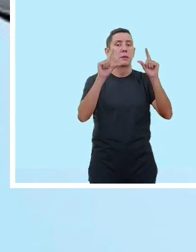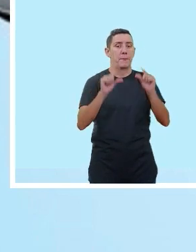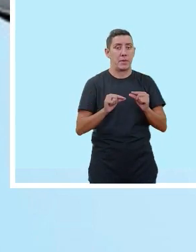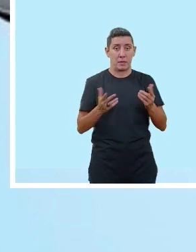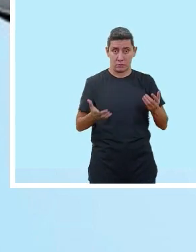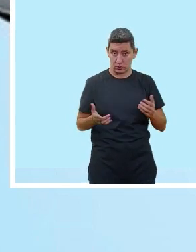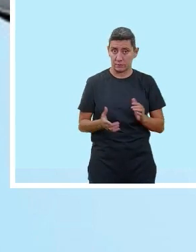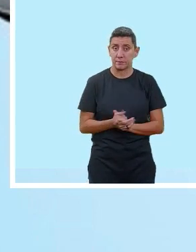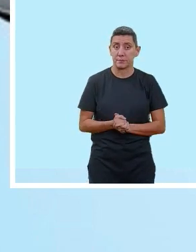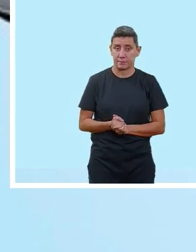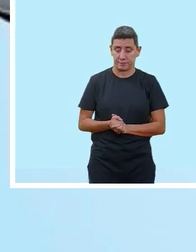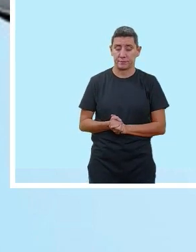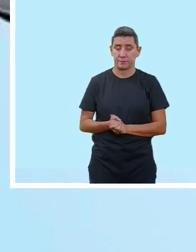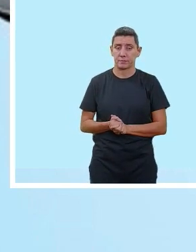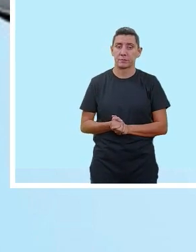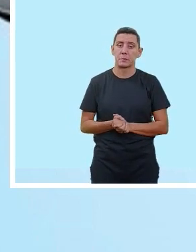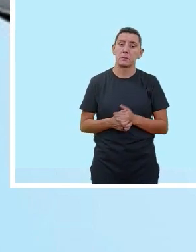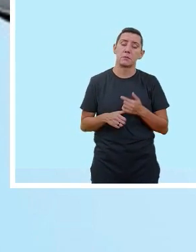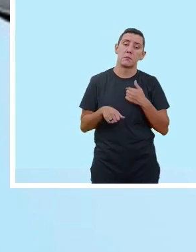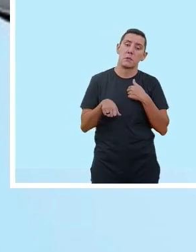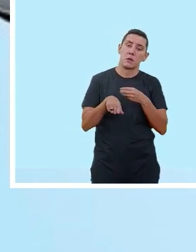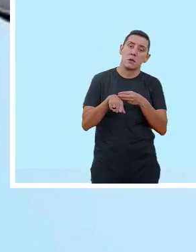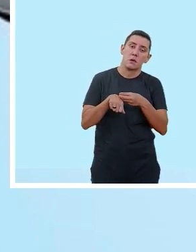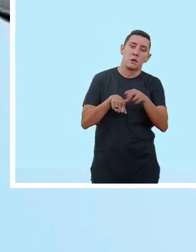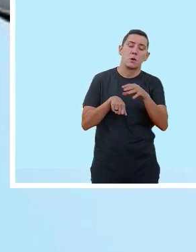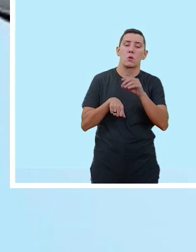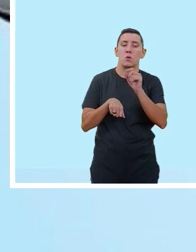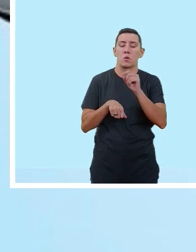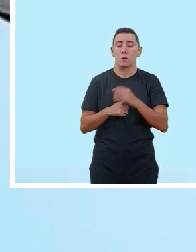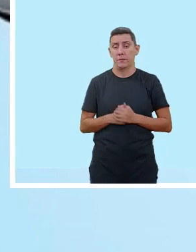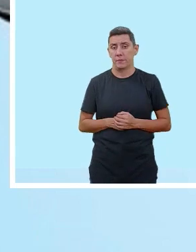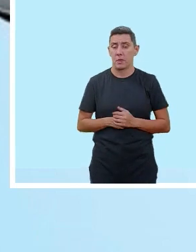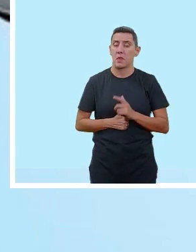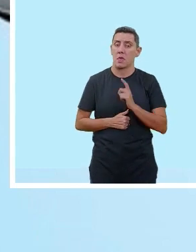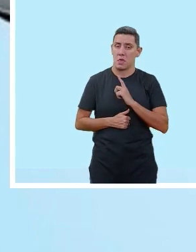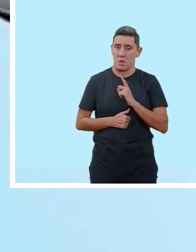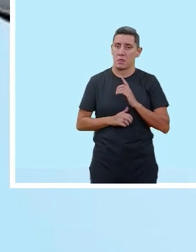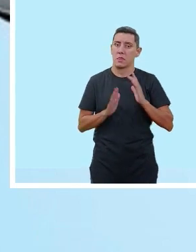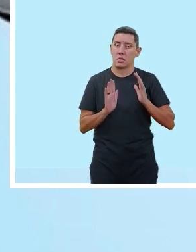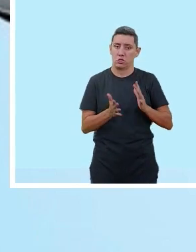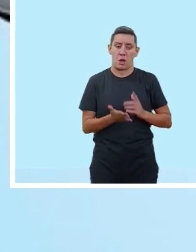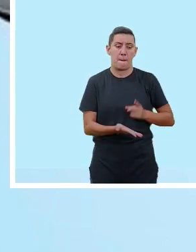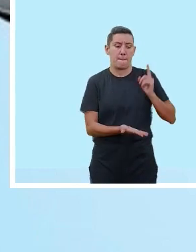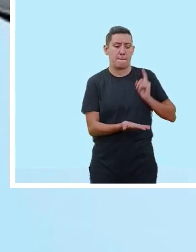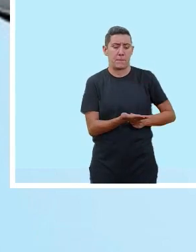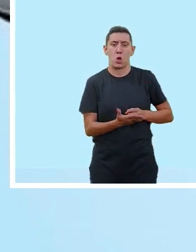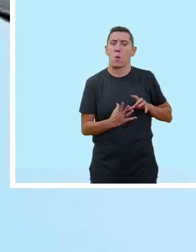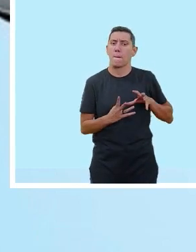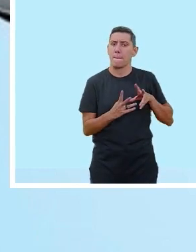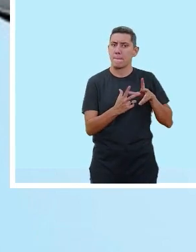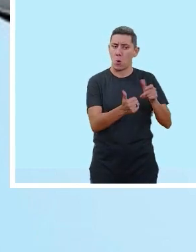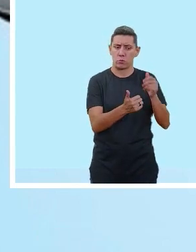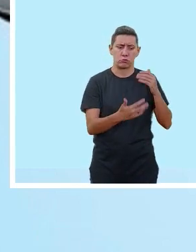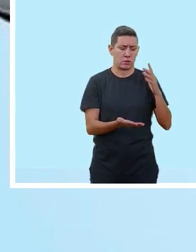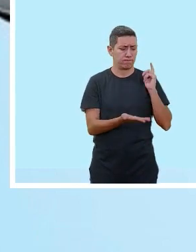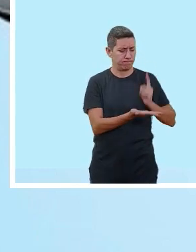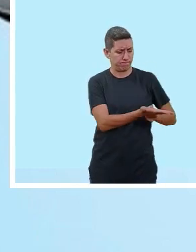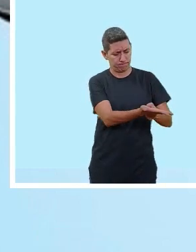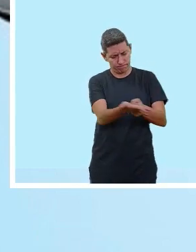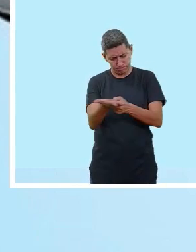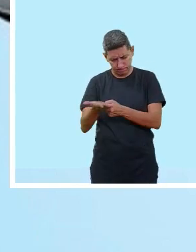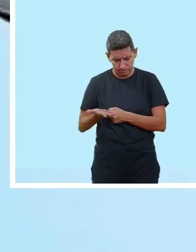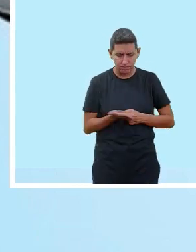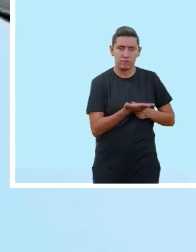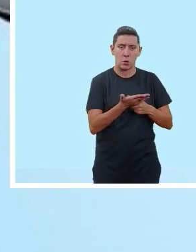ambiente. Então, a mensagem que eu queria deixar aqui existe um comprometimento global das principais entidades e dos